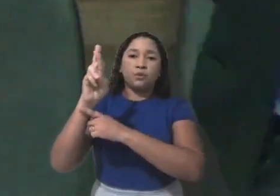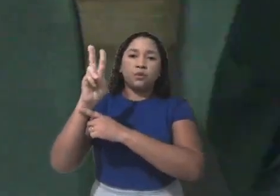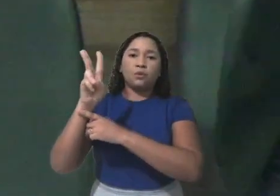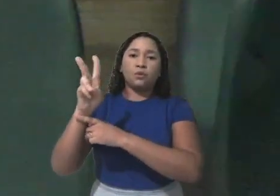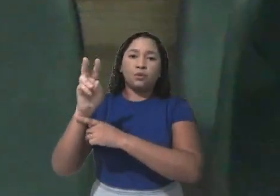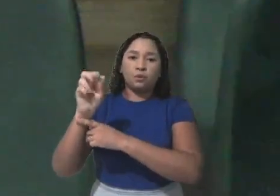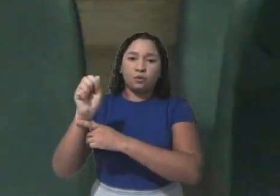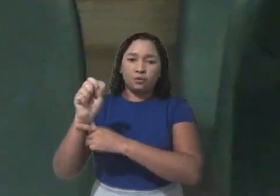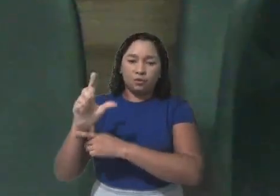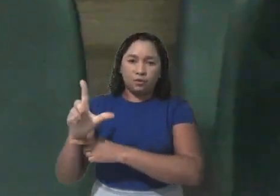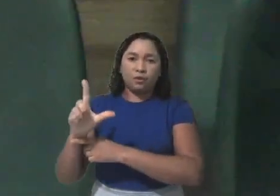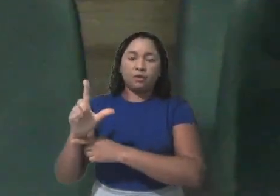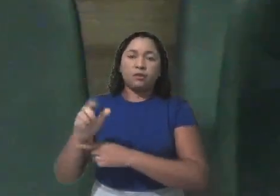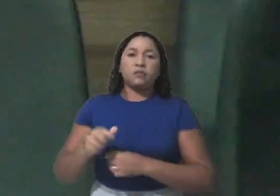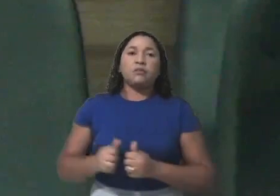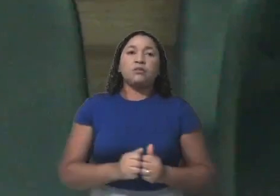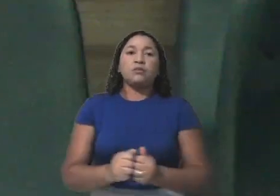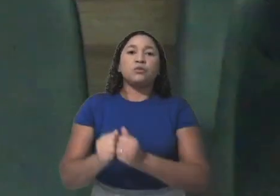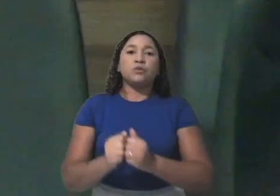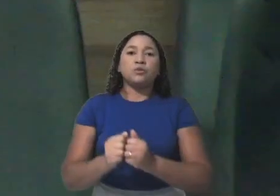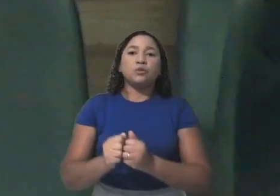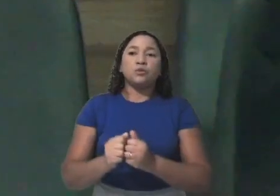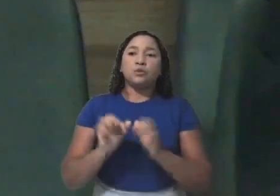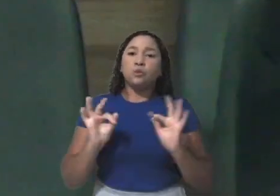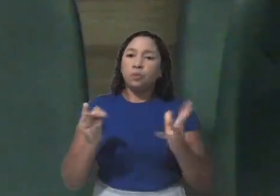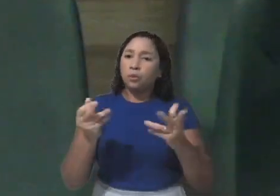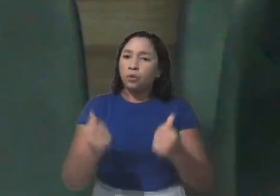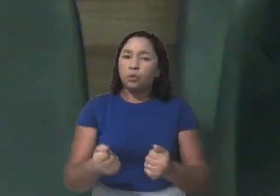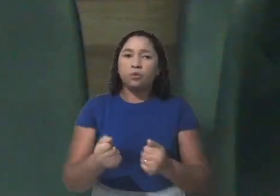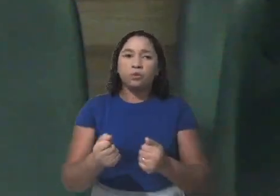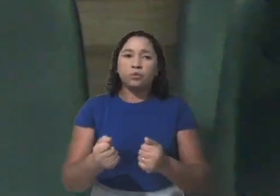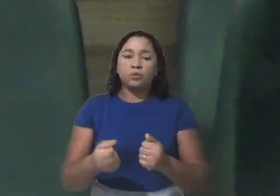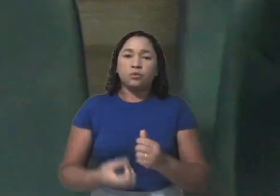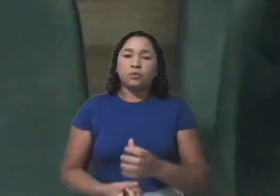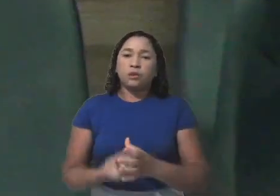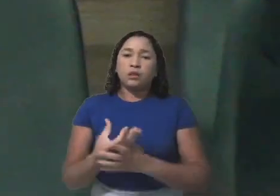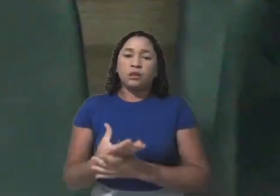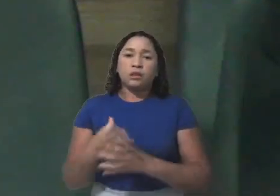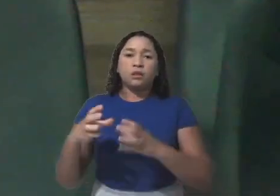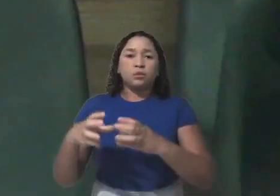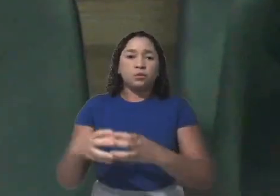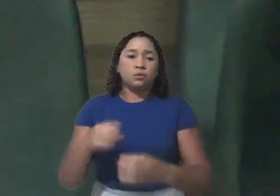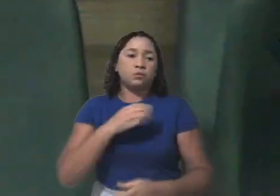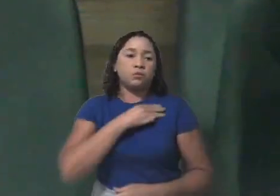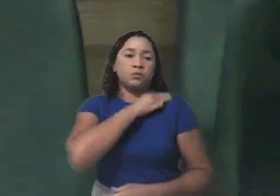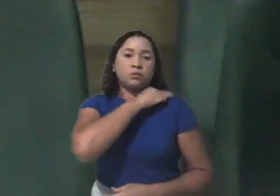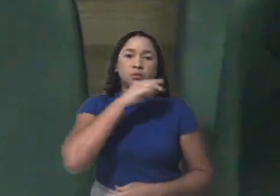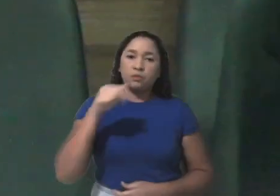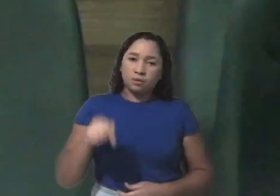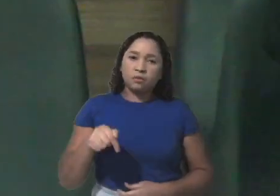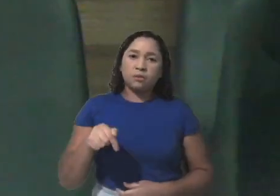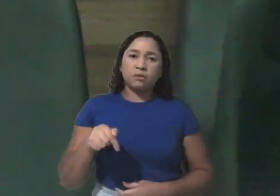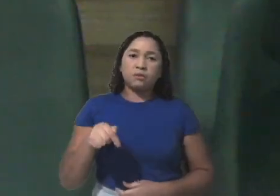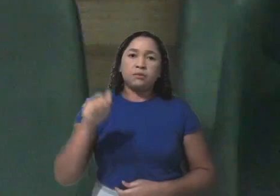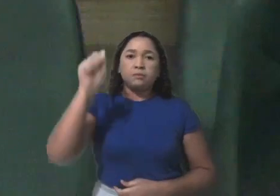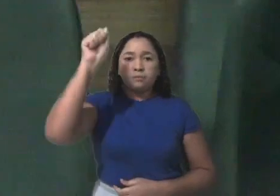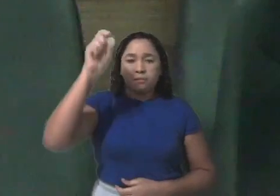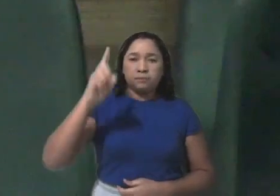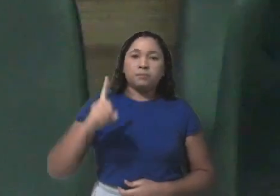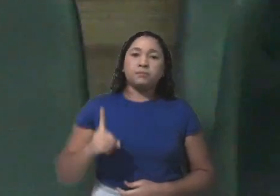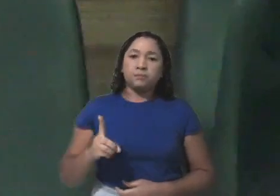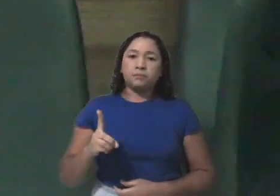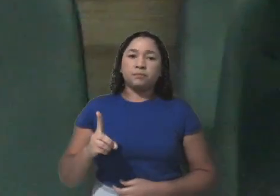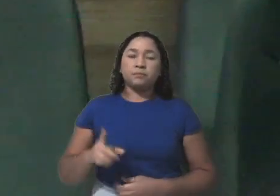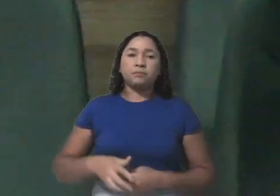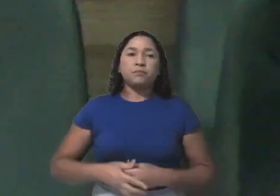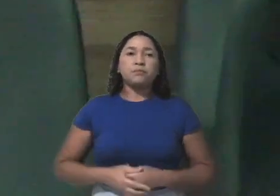aqui do nosso estado. Um campo pequeno, mas na visão do nosso presidente, ele quer construir uma igreja ali bonita.